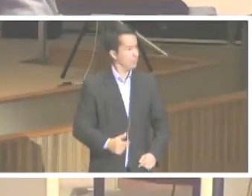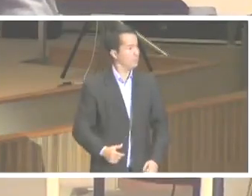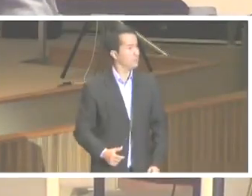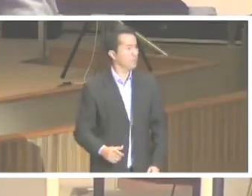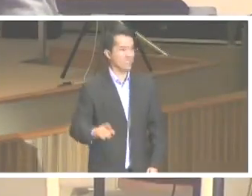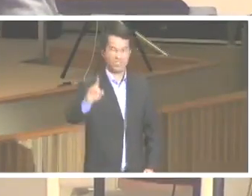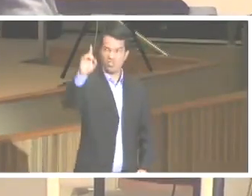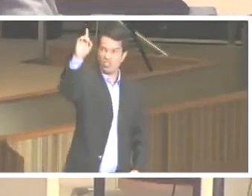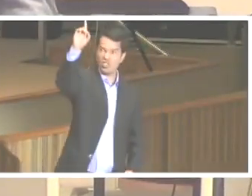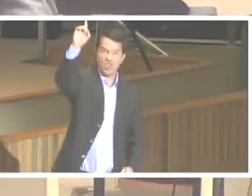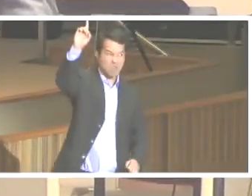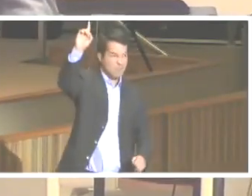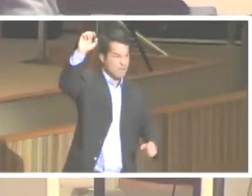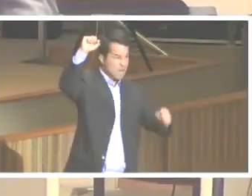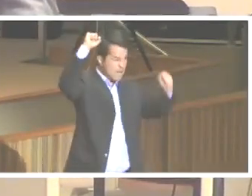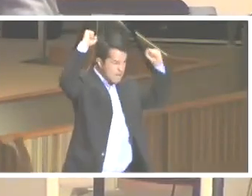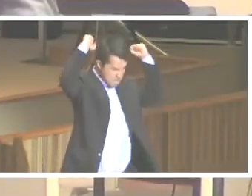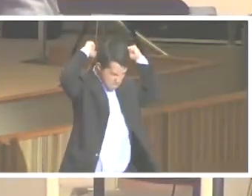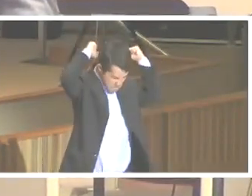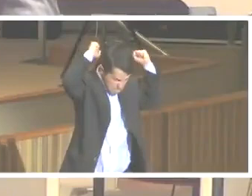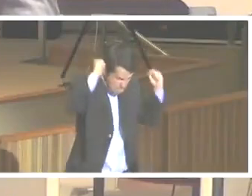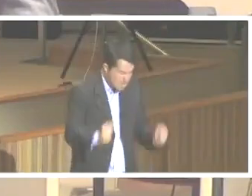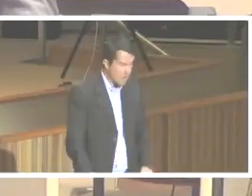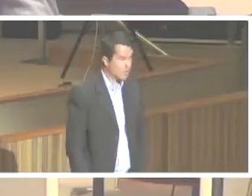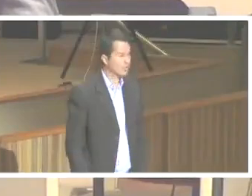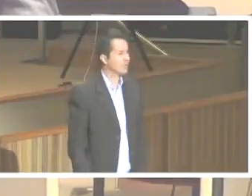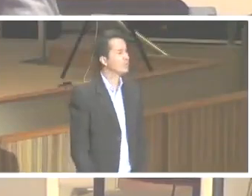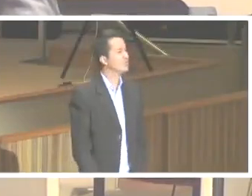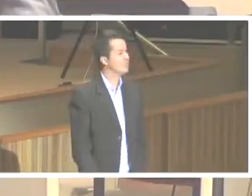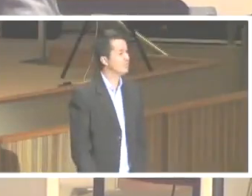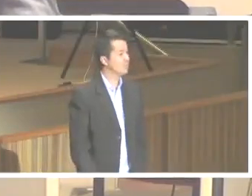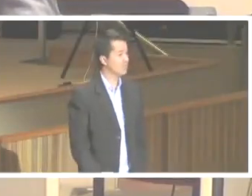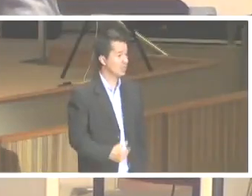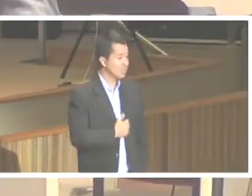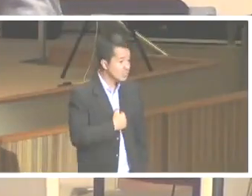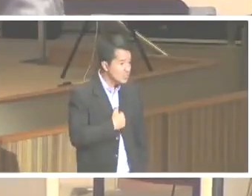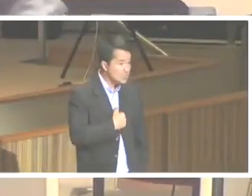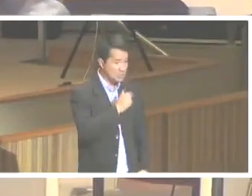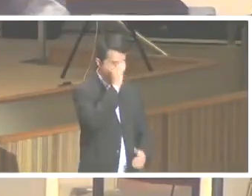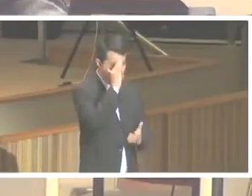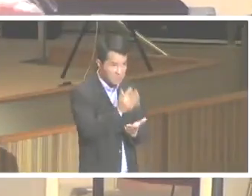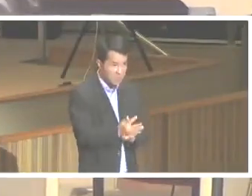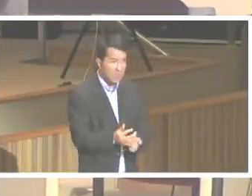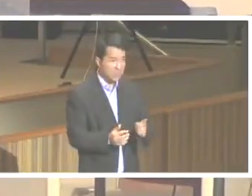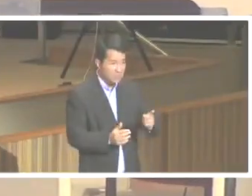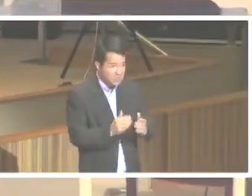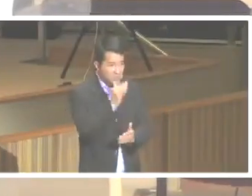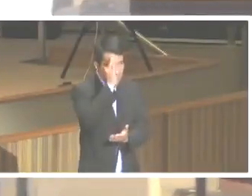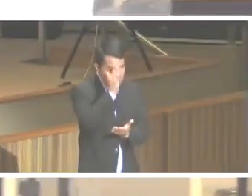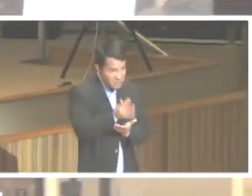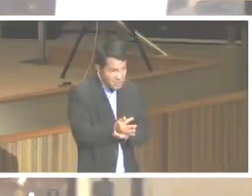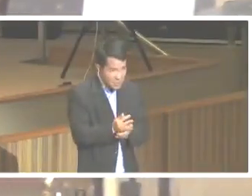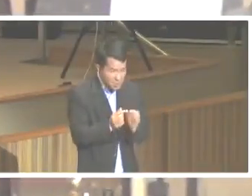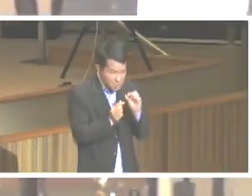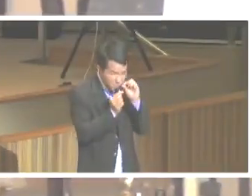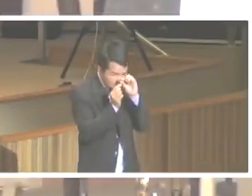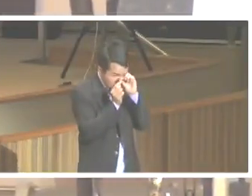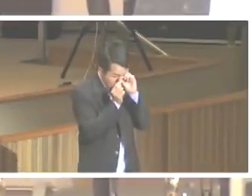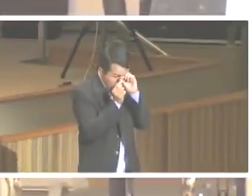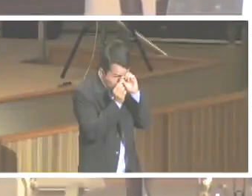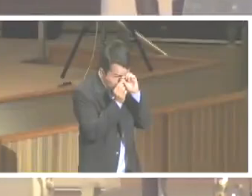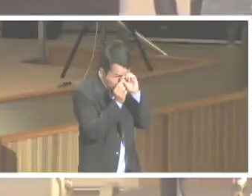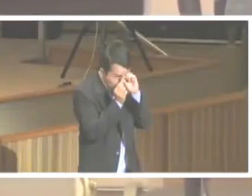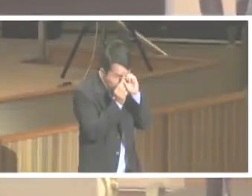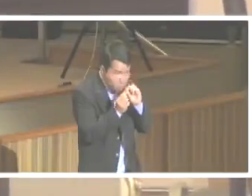está pautada no tamanho do nosso deus é por isso que quando os